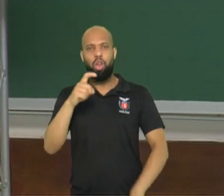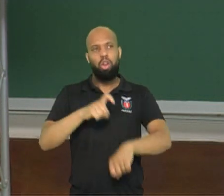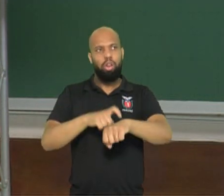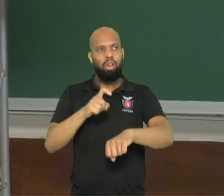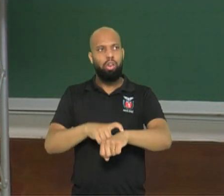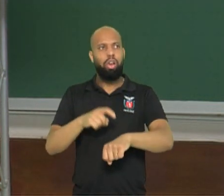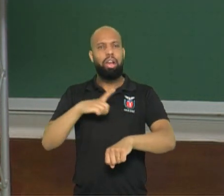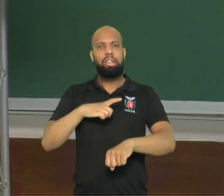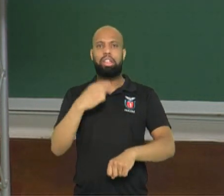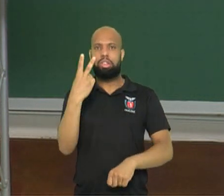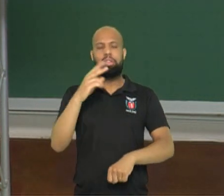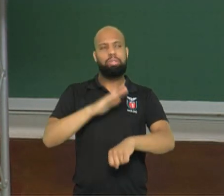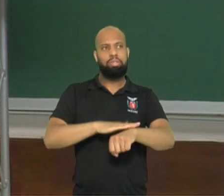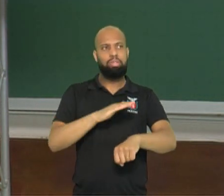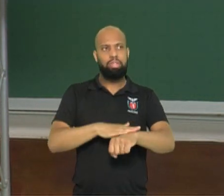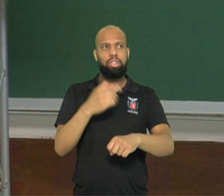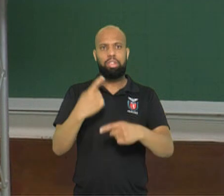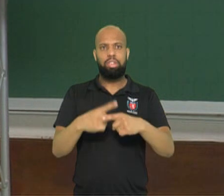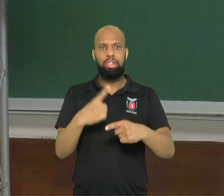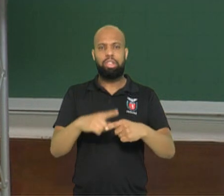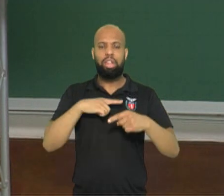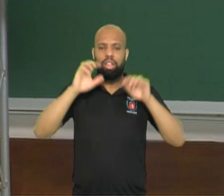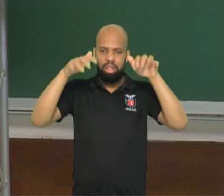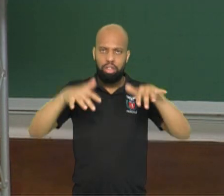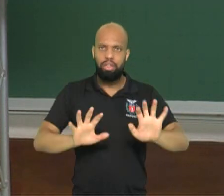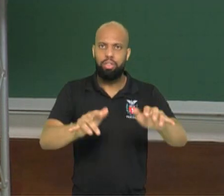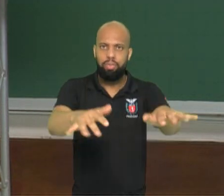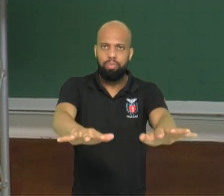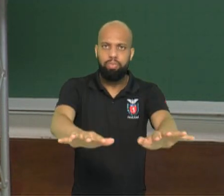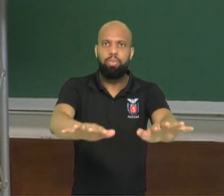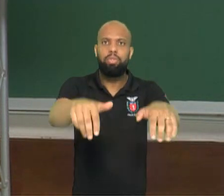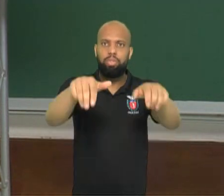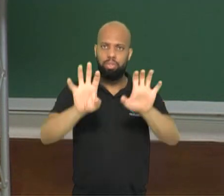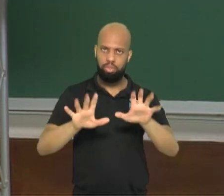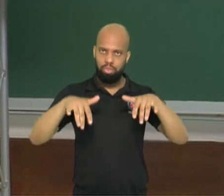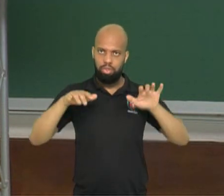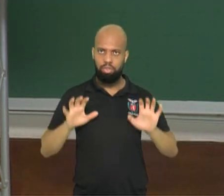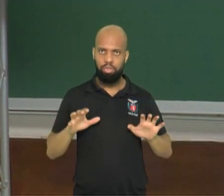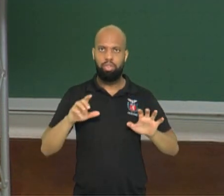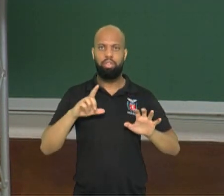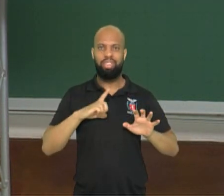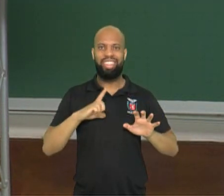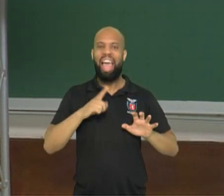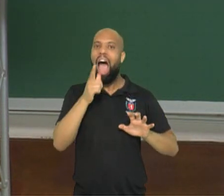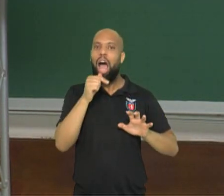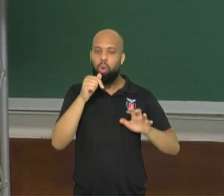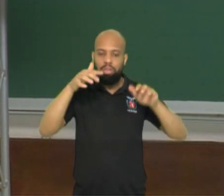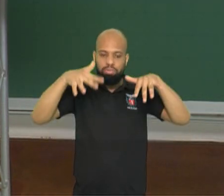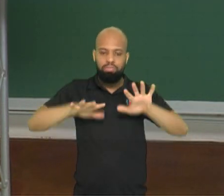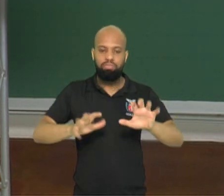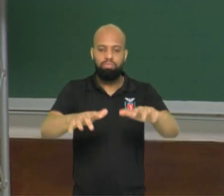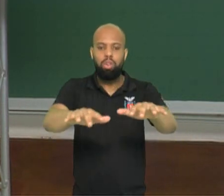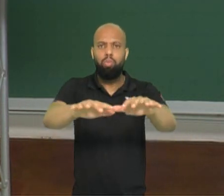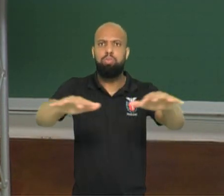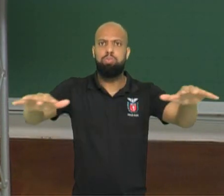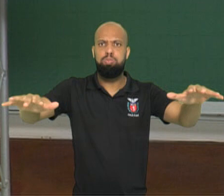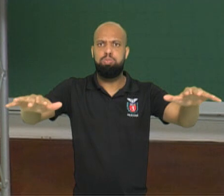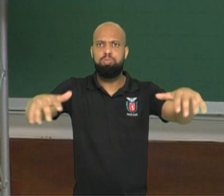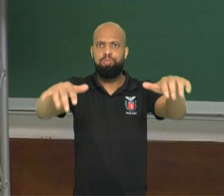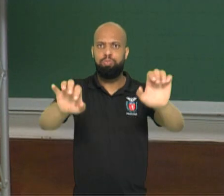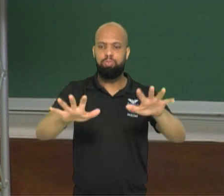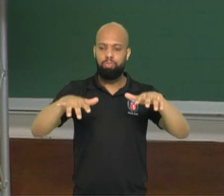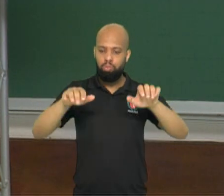eu tenho 2 momentos que ela tem a maré, ponto mais baixo dela, ponto mais alto, a gente sabe que isso